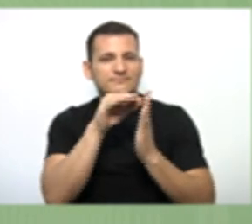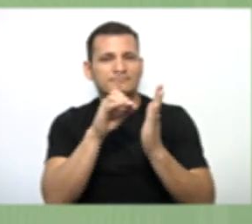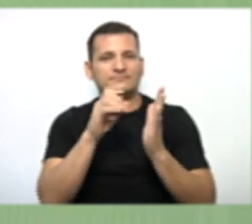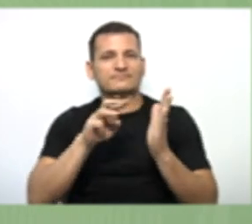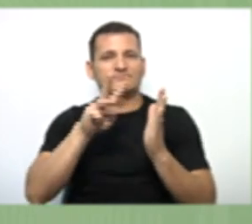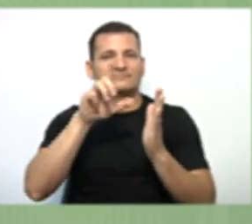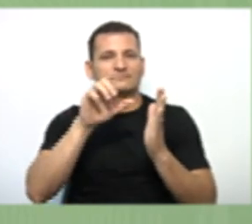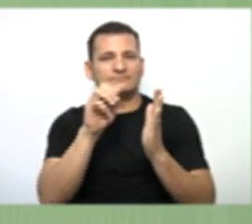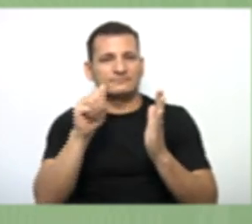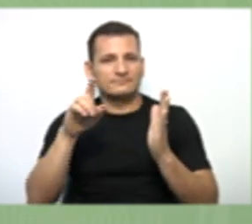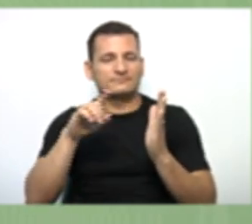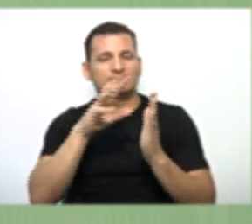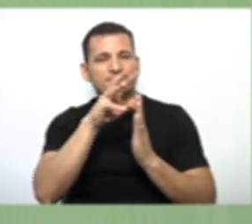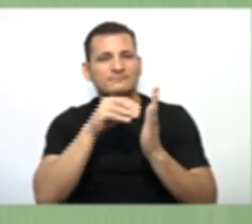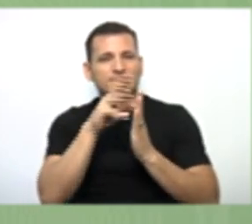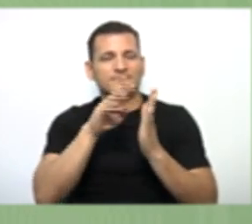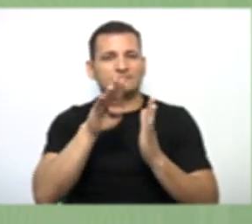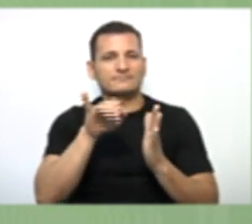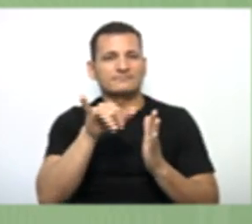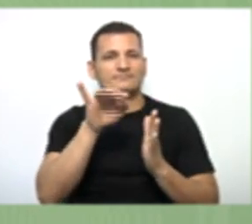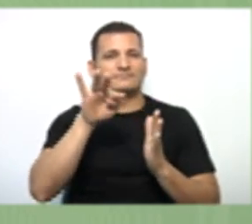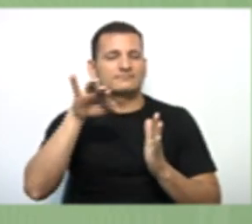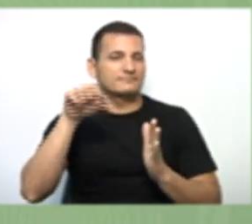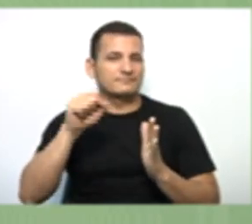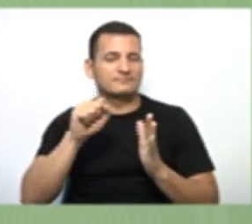em bytes. Por isso que fica